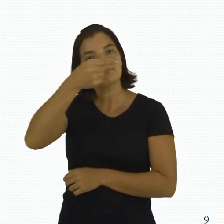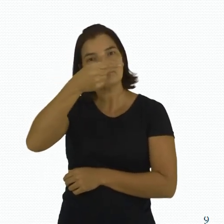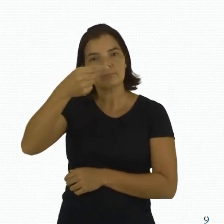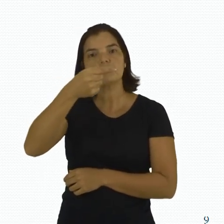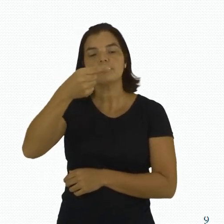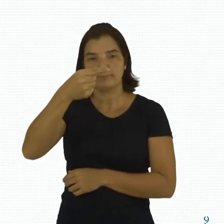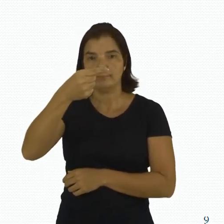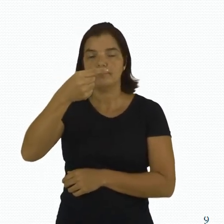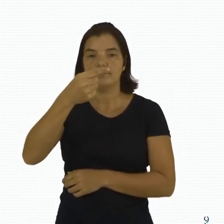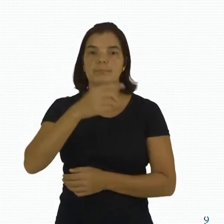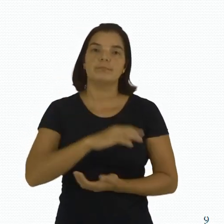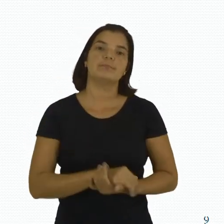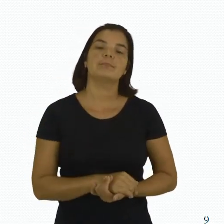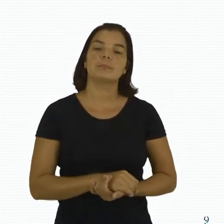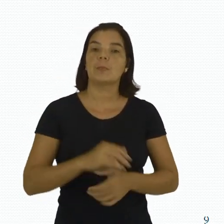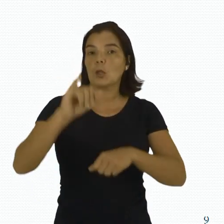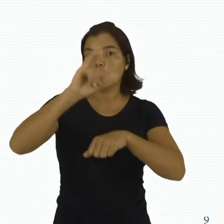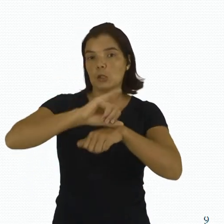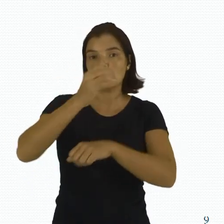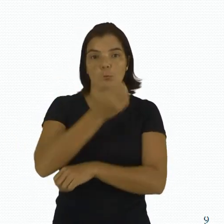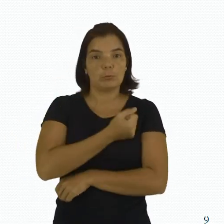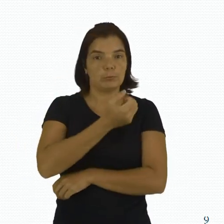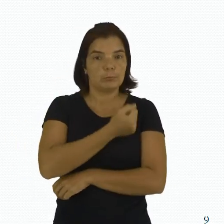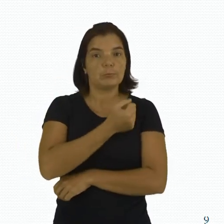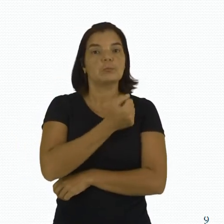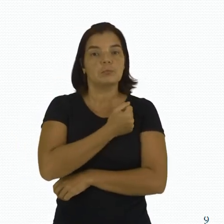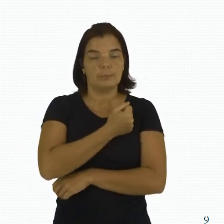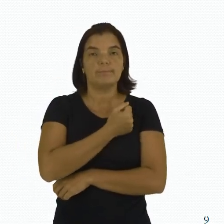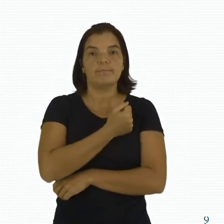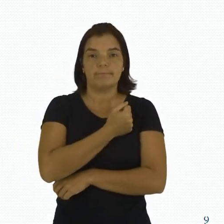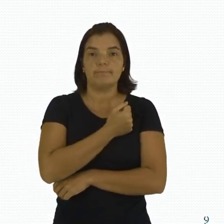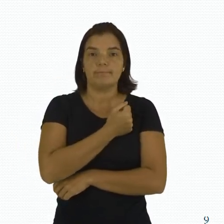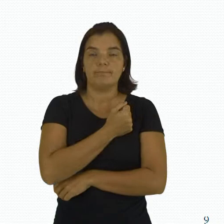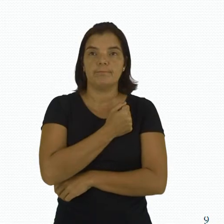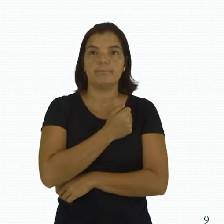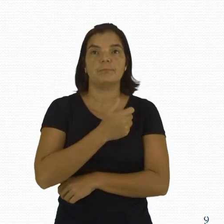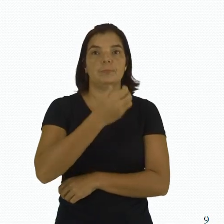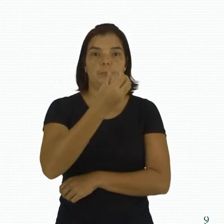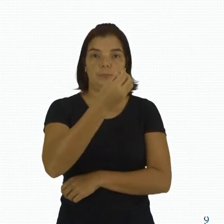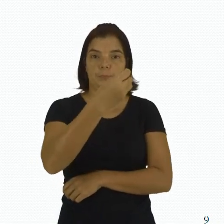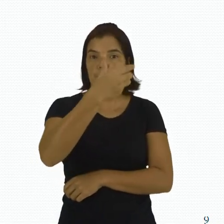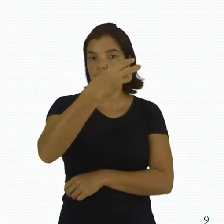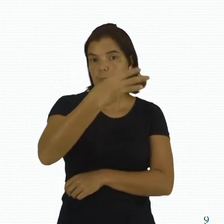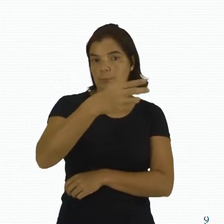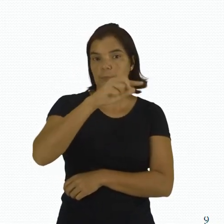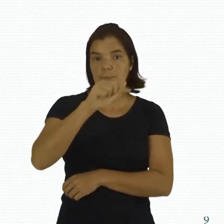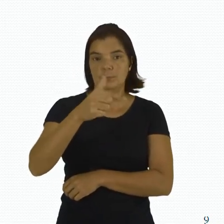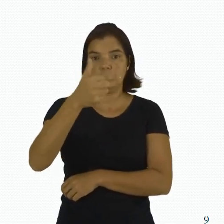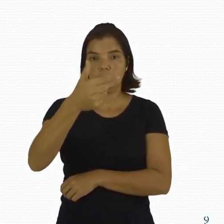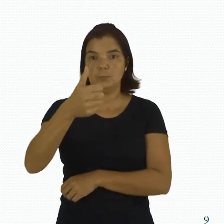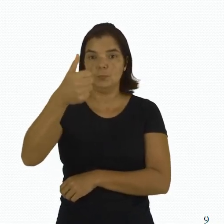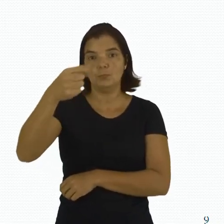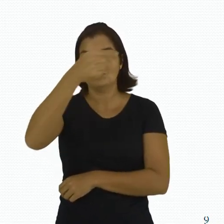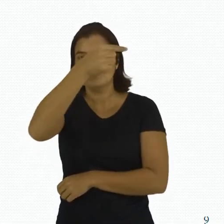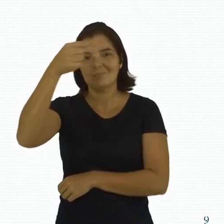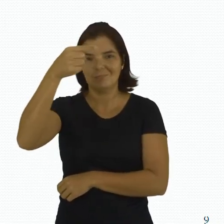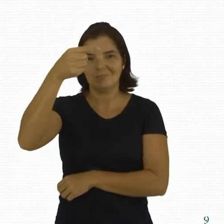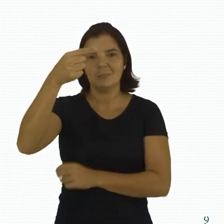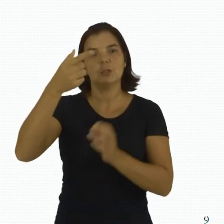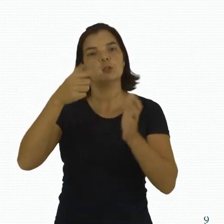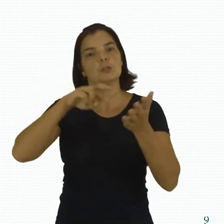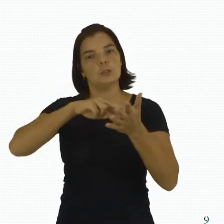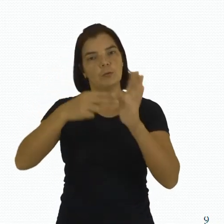1, o algarismo 1. Então aí essa escrita aí representa a dízima periódica 3,211 e assim por diante. Então vamos